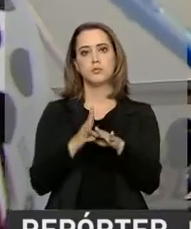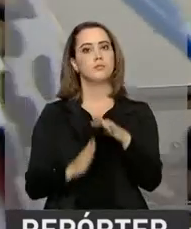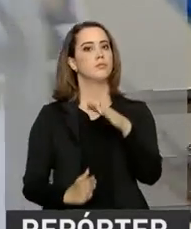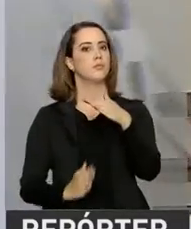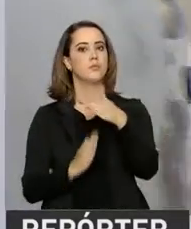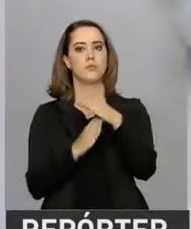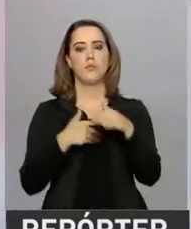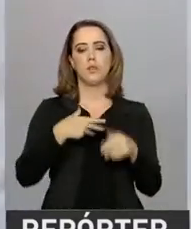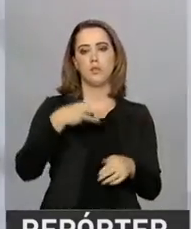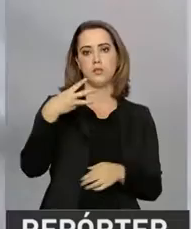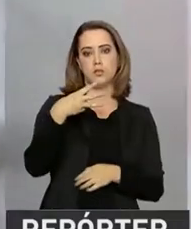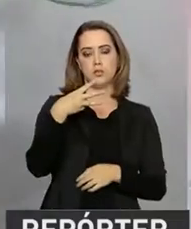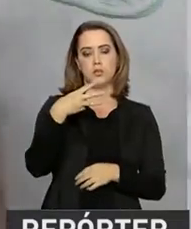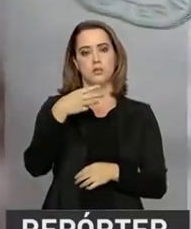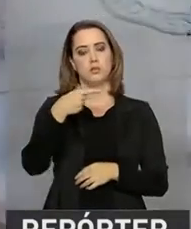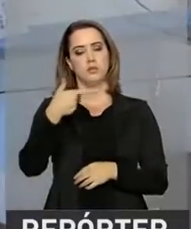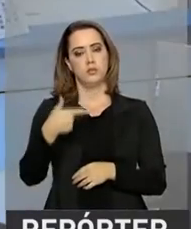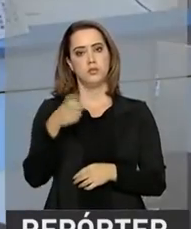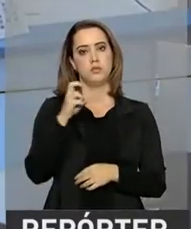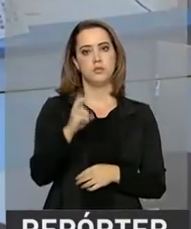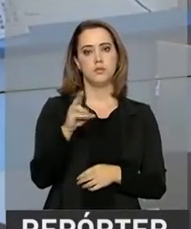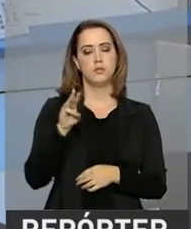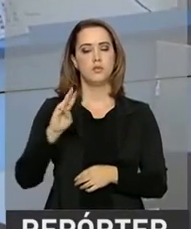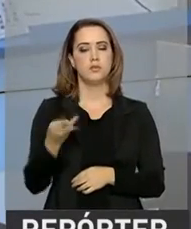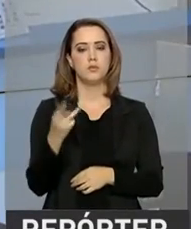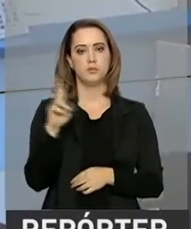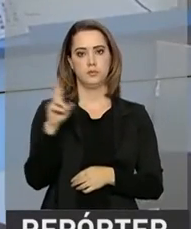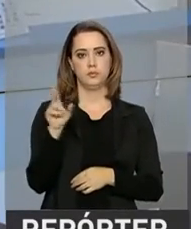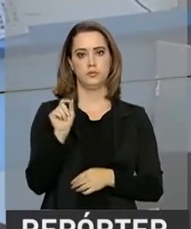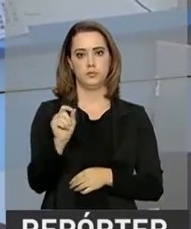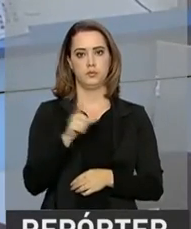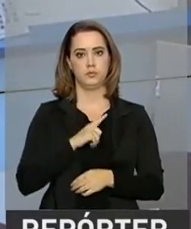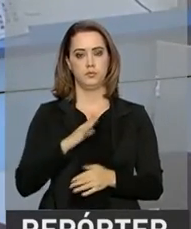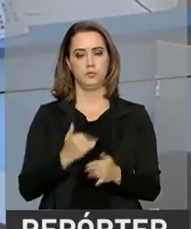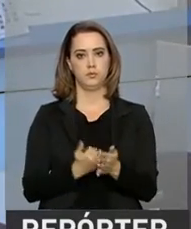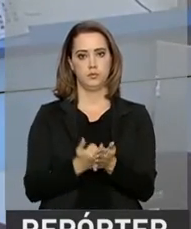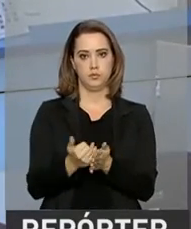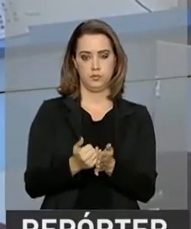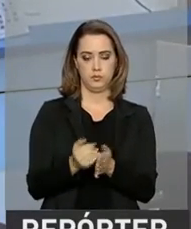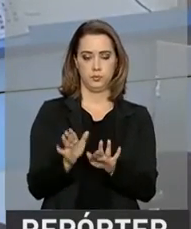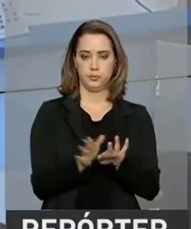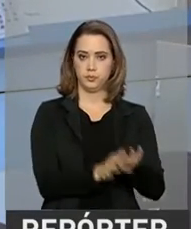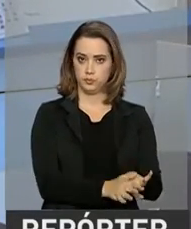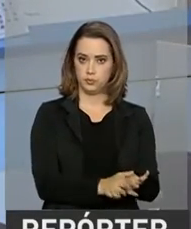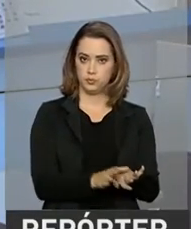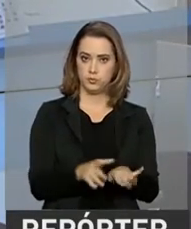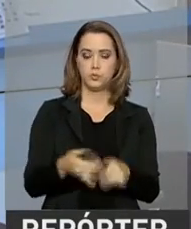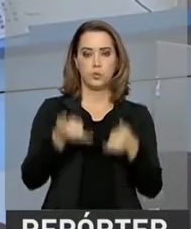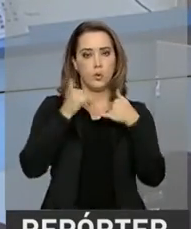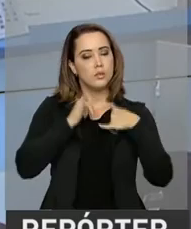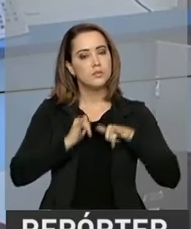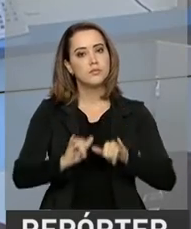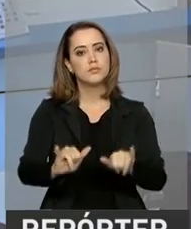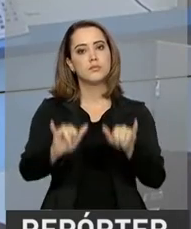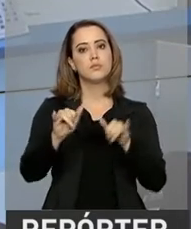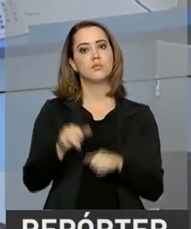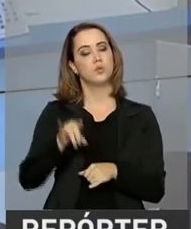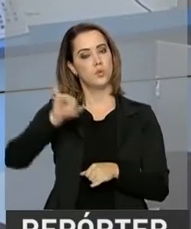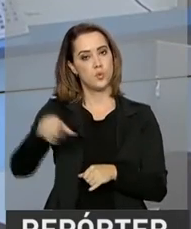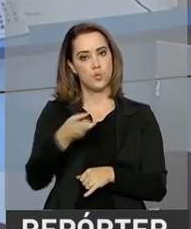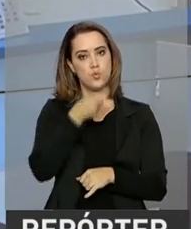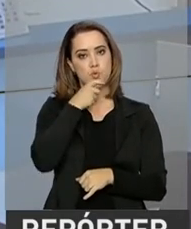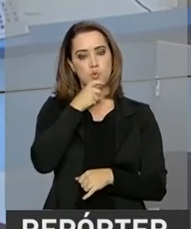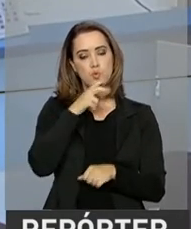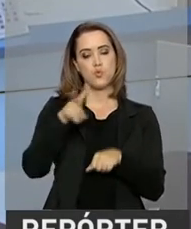325 milhões de reais a partir de julho a bandeira tarifária da conta de luz será verde ou seja